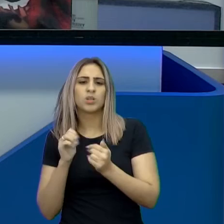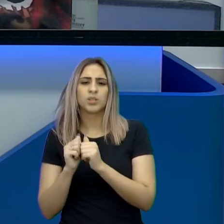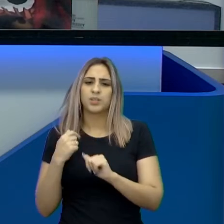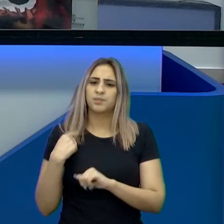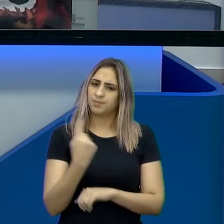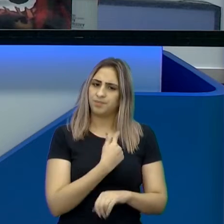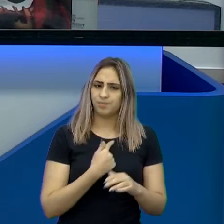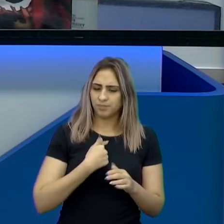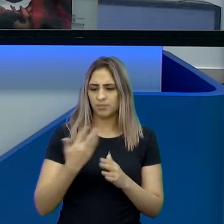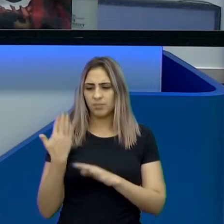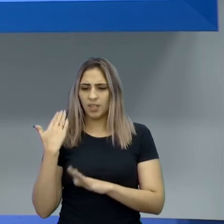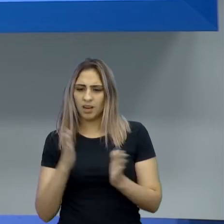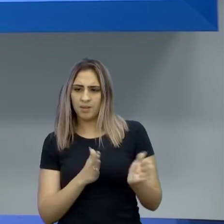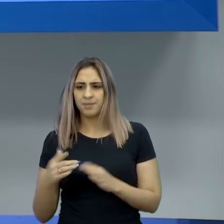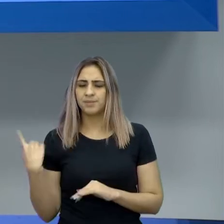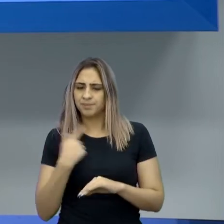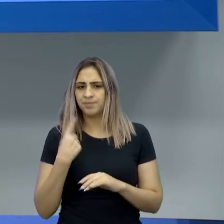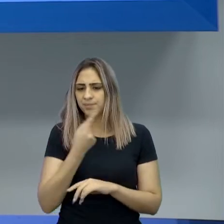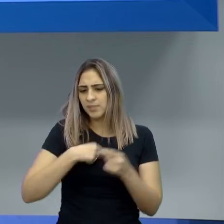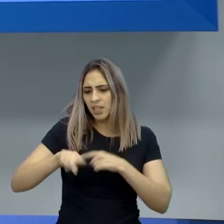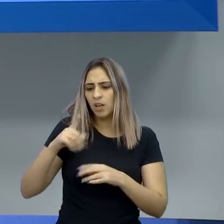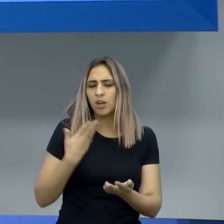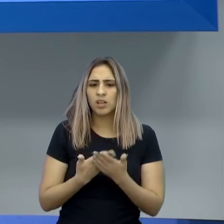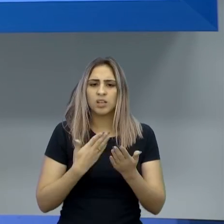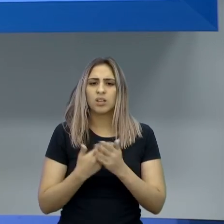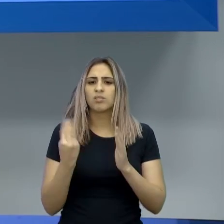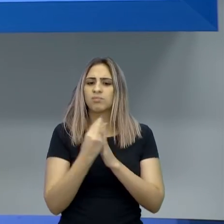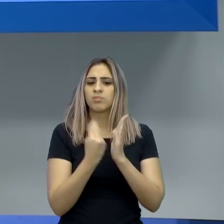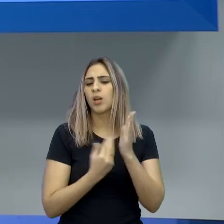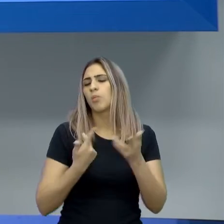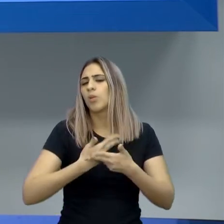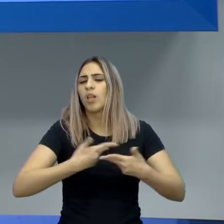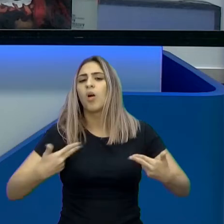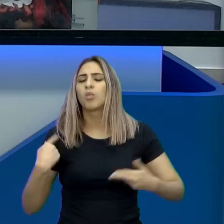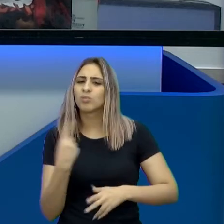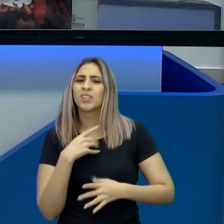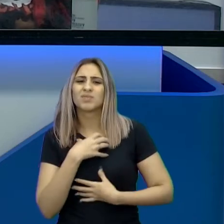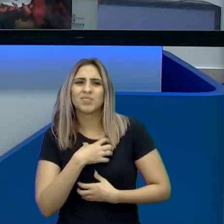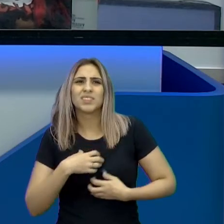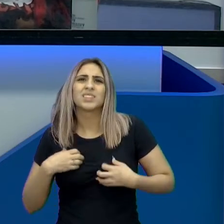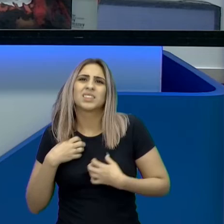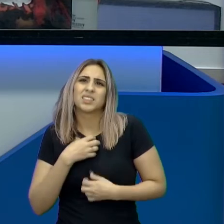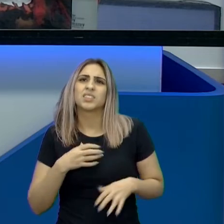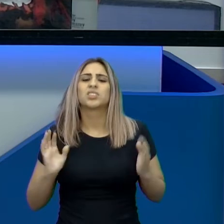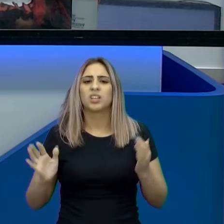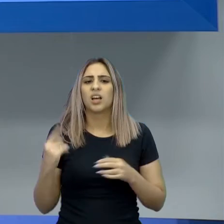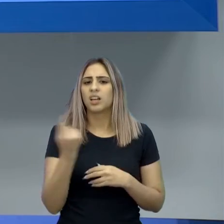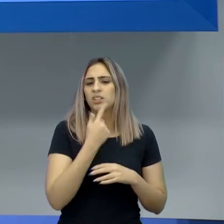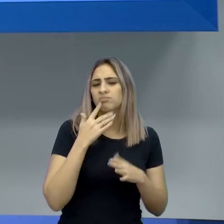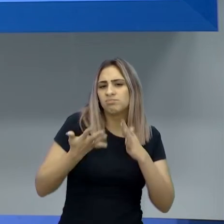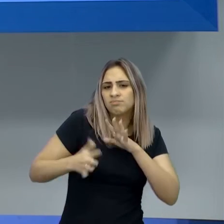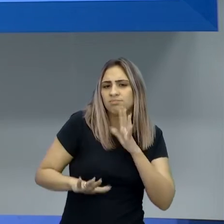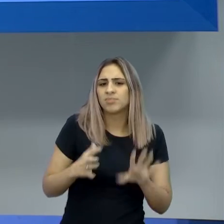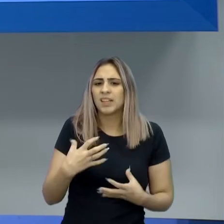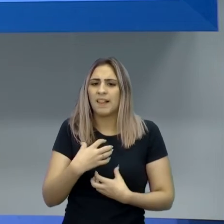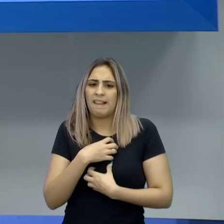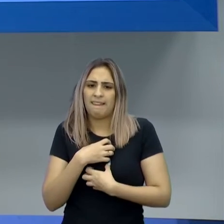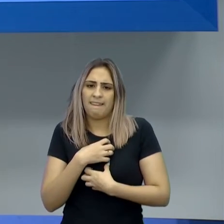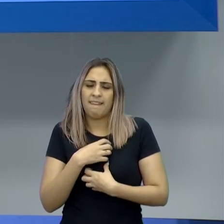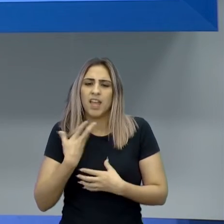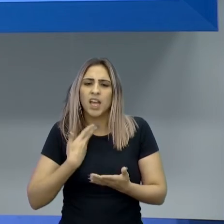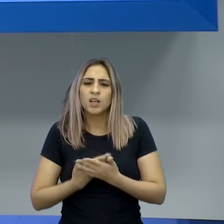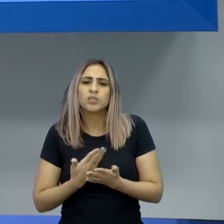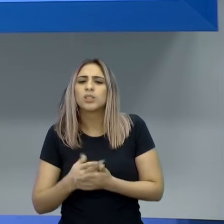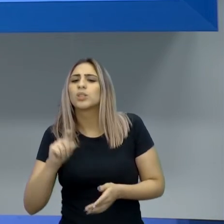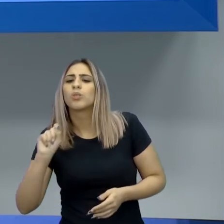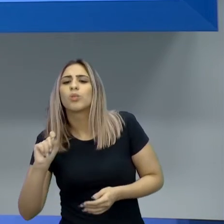né, da minha época, que a gente saiu da escola e não registrou muita coisa. Eu tenho essa sensação. Entendeu? Aí a gente às vezes sente que, eu estudei o